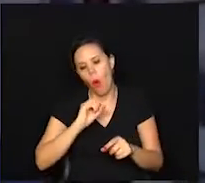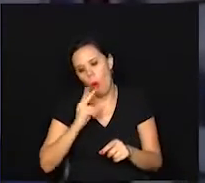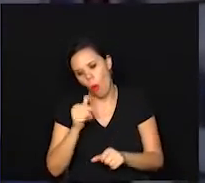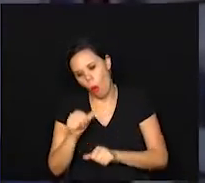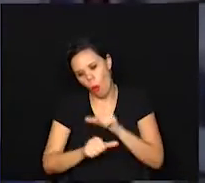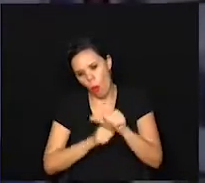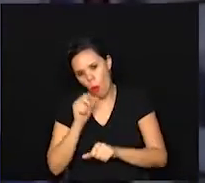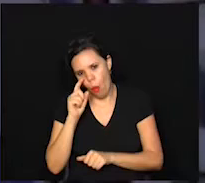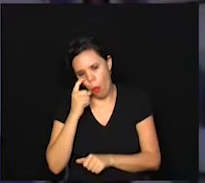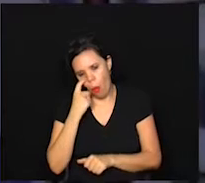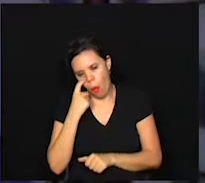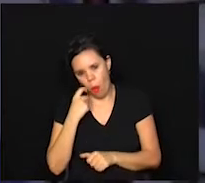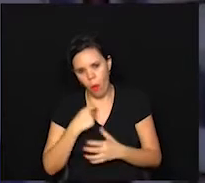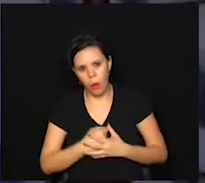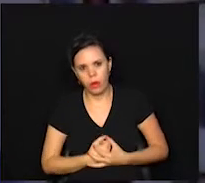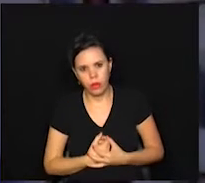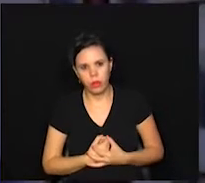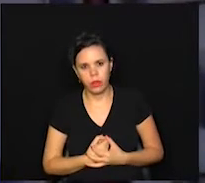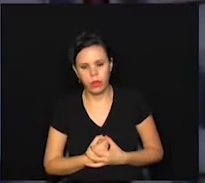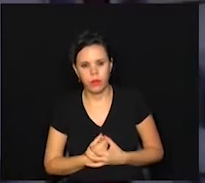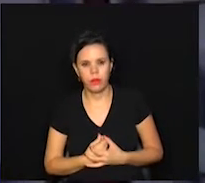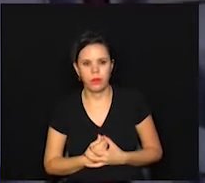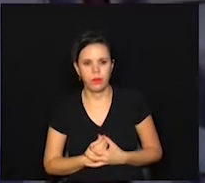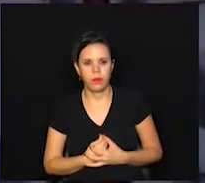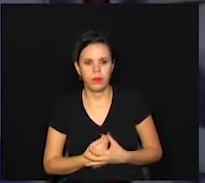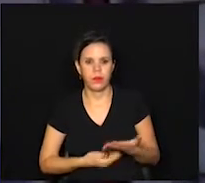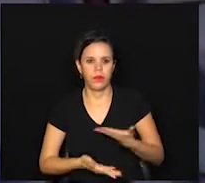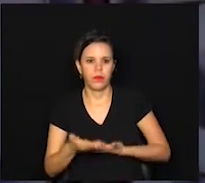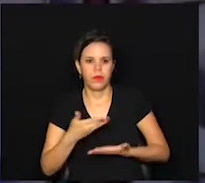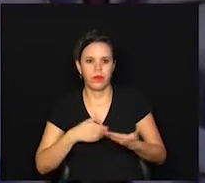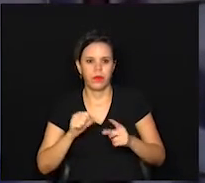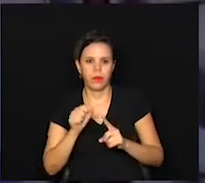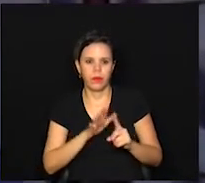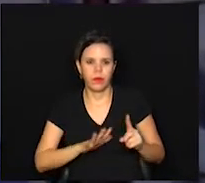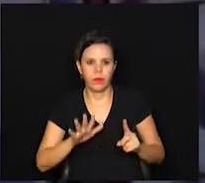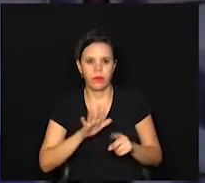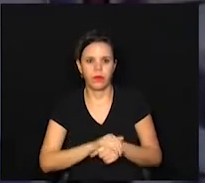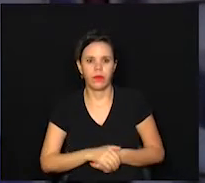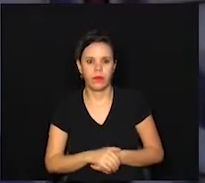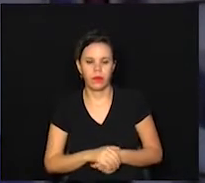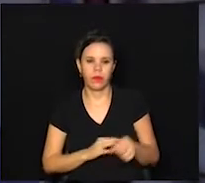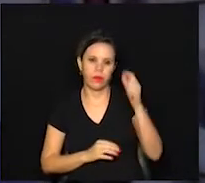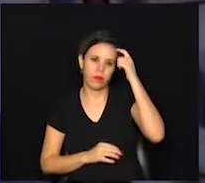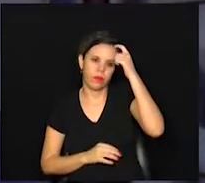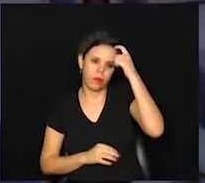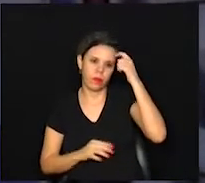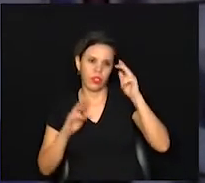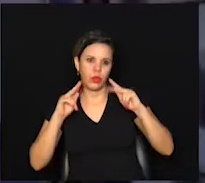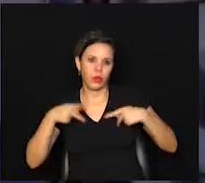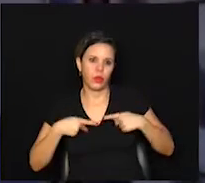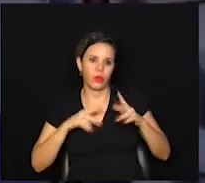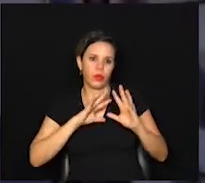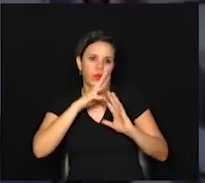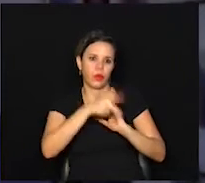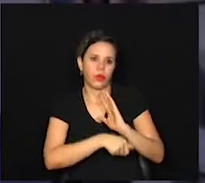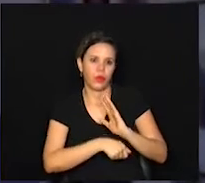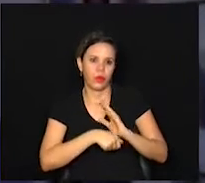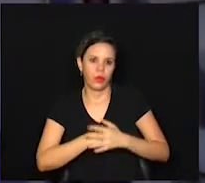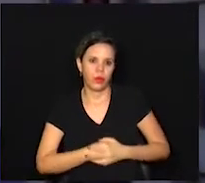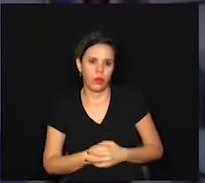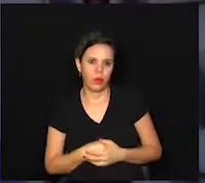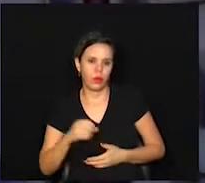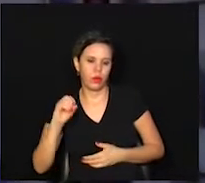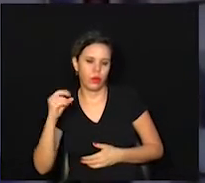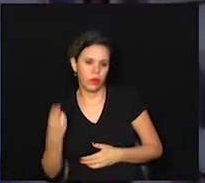a questão, né, da relação da sociedade, a relação humana com o meio ambiente, né?